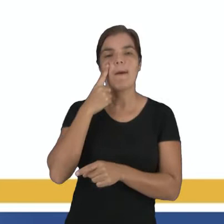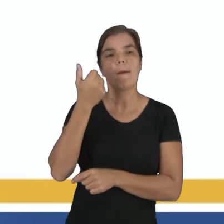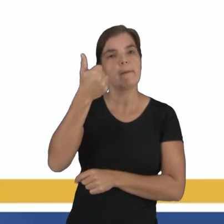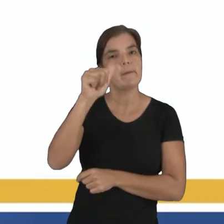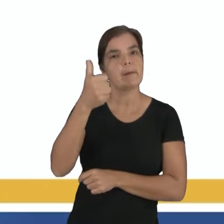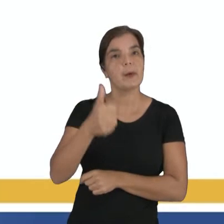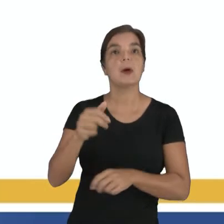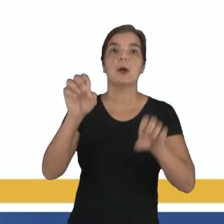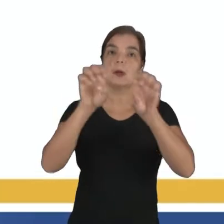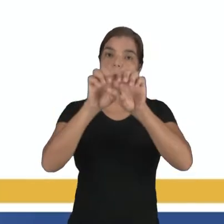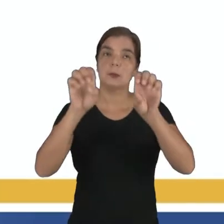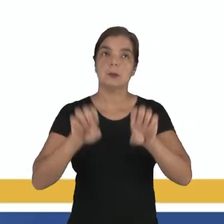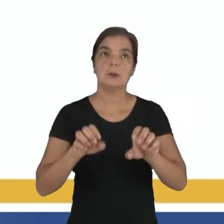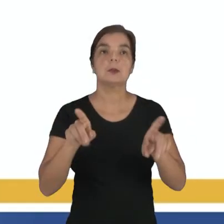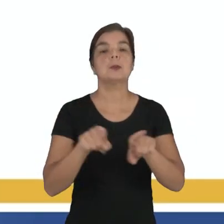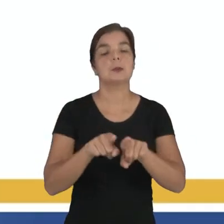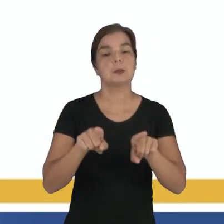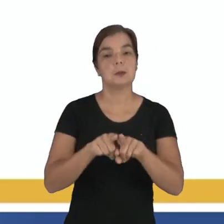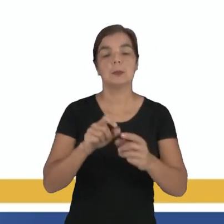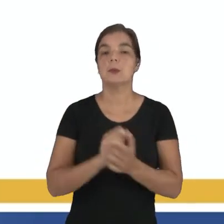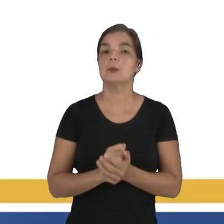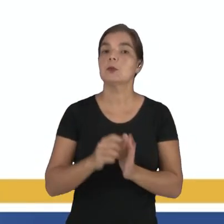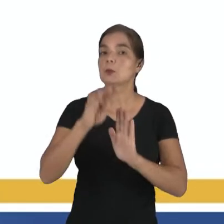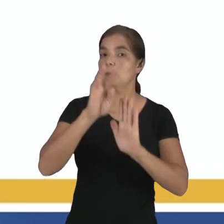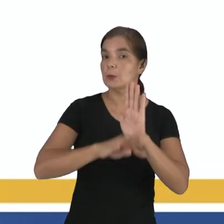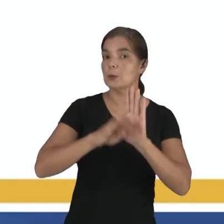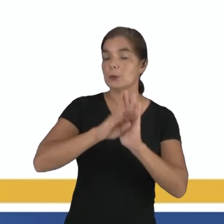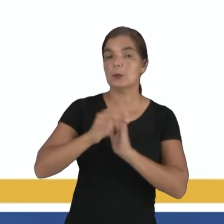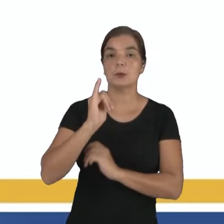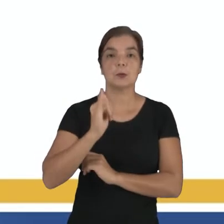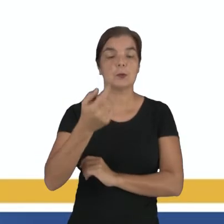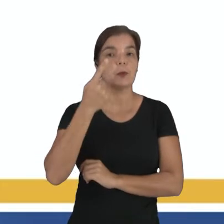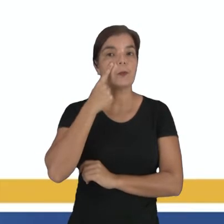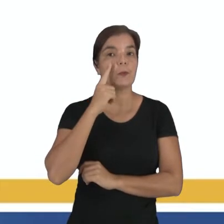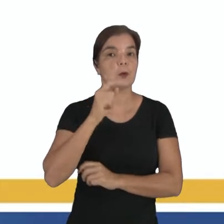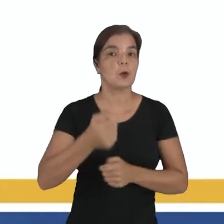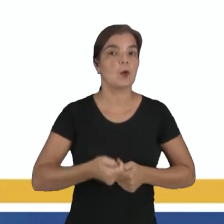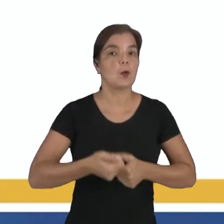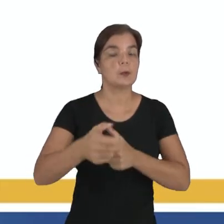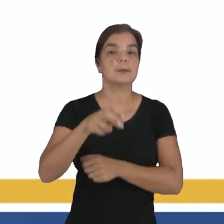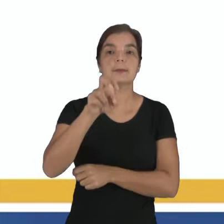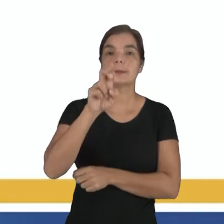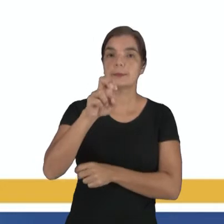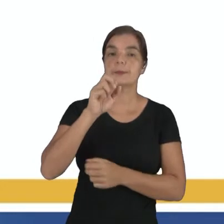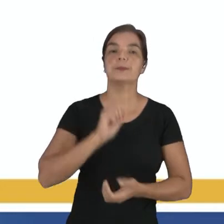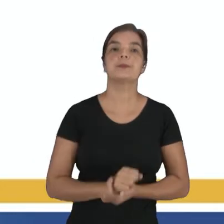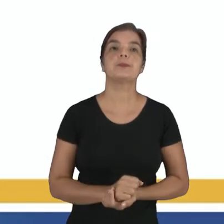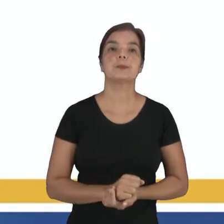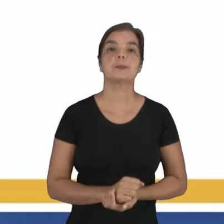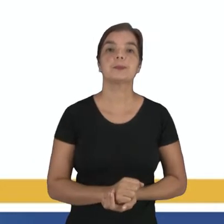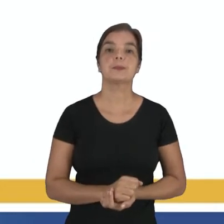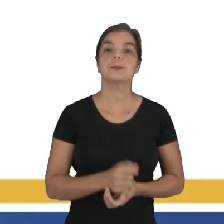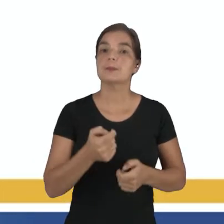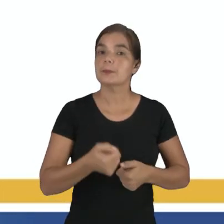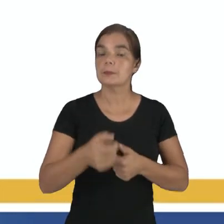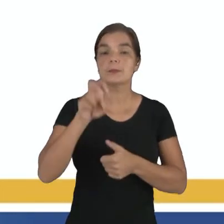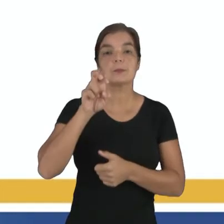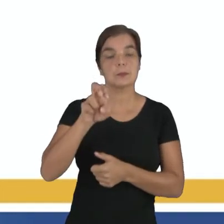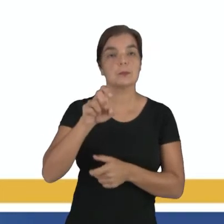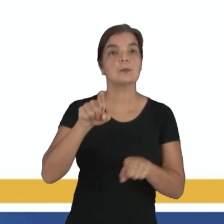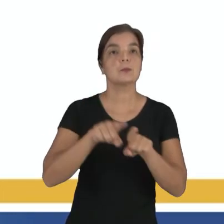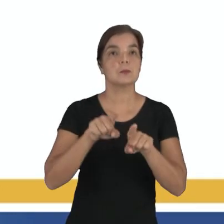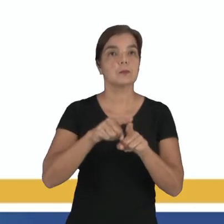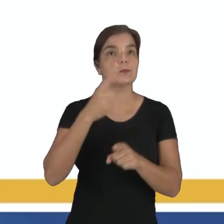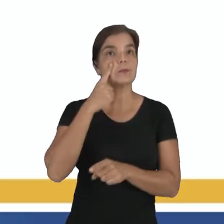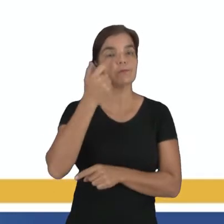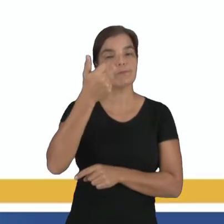analisar a estrutura, as partes ali do texto narrativo, vamos à dica 5. Na dica 5,